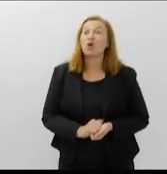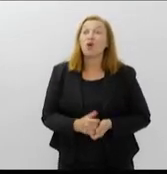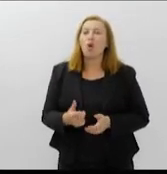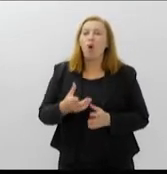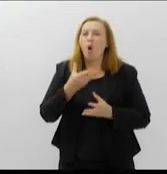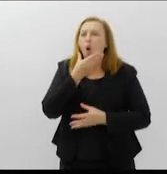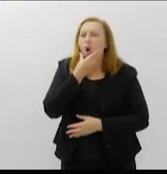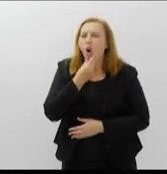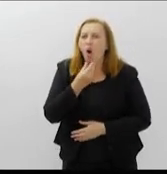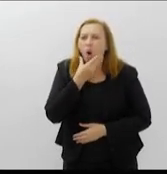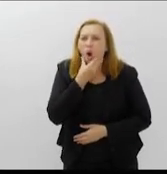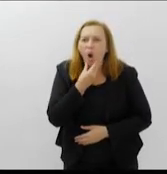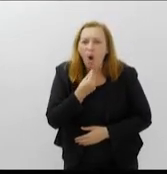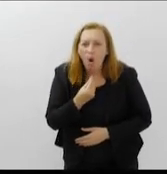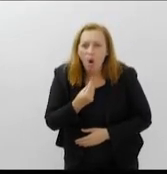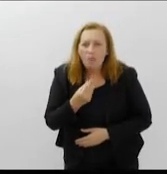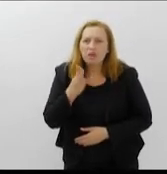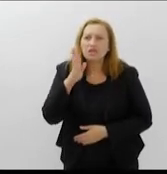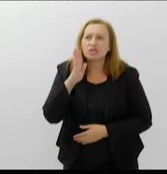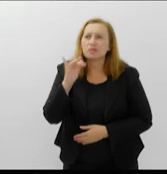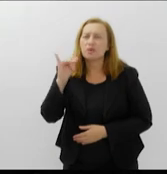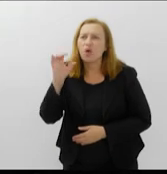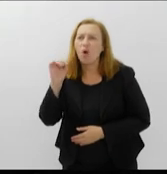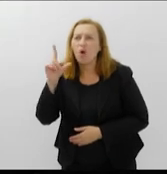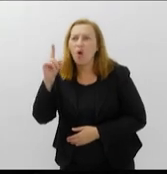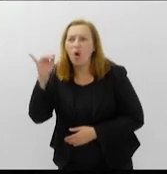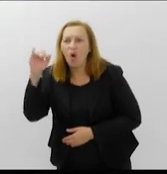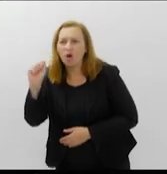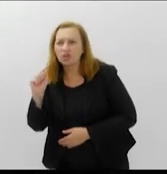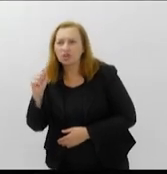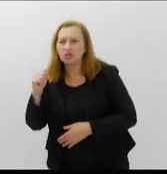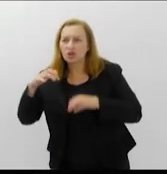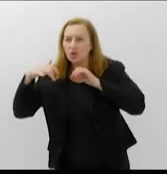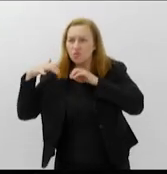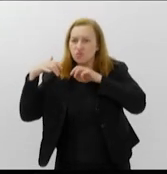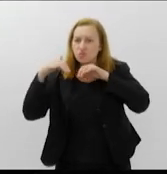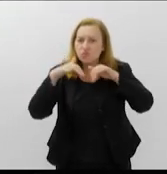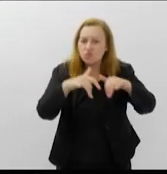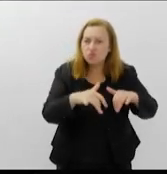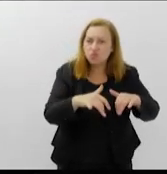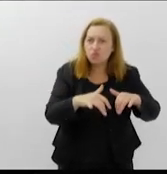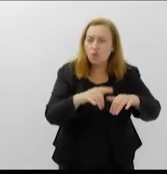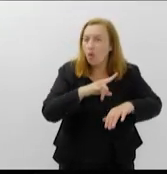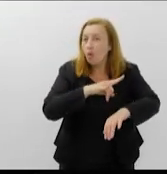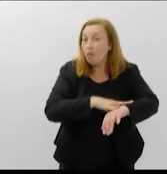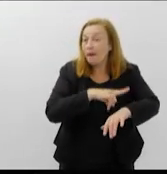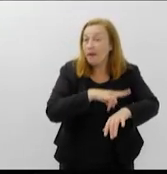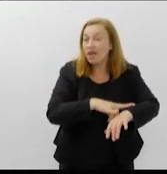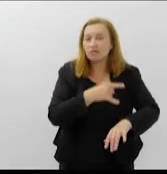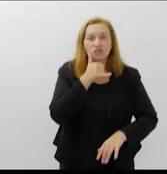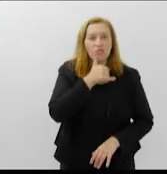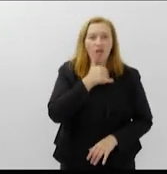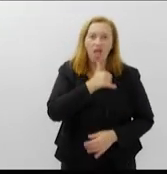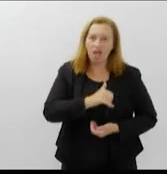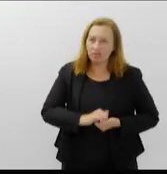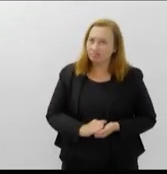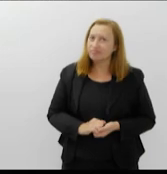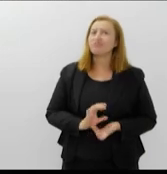Homens biológicos invadem banheiro feminino. É isso, senhores.